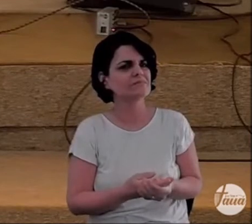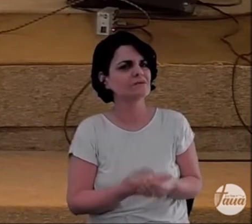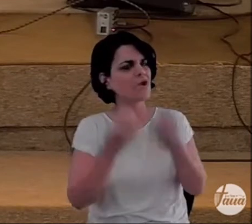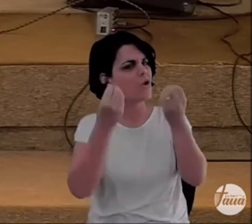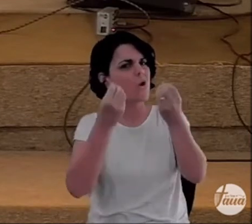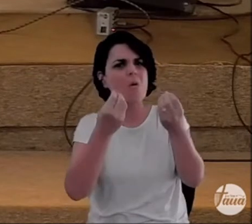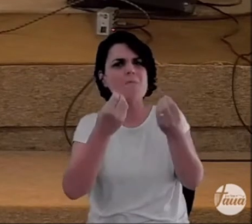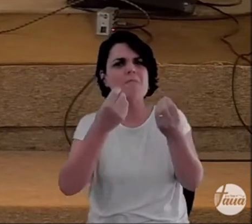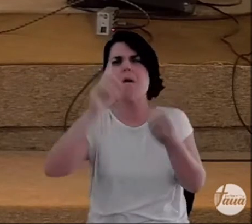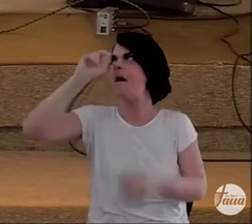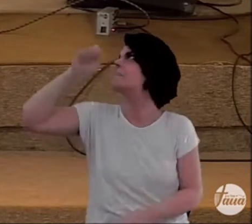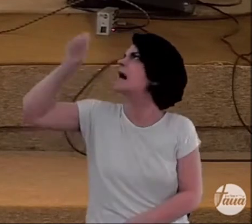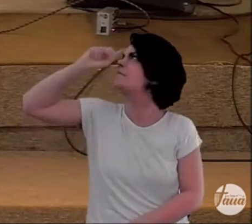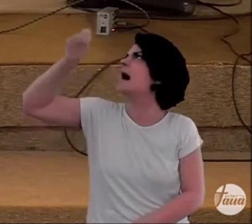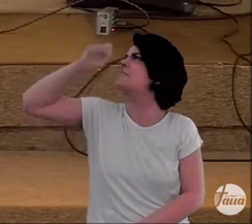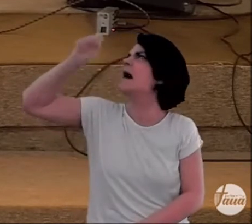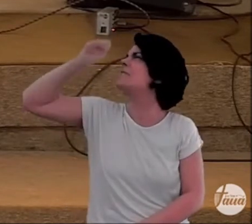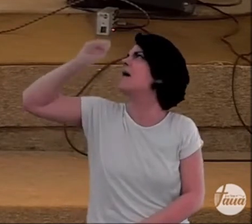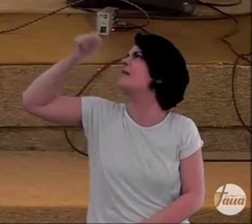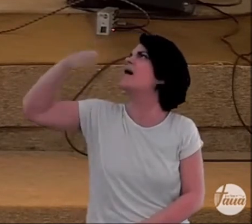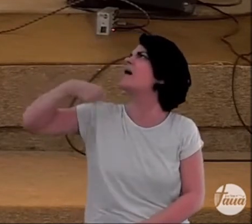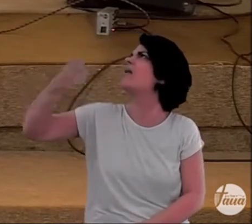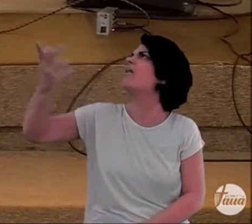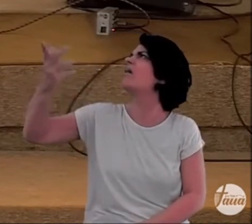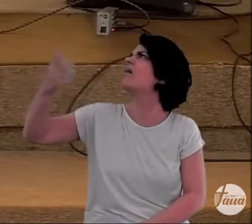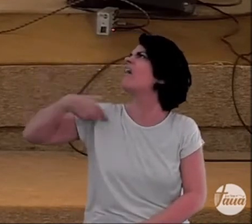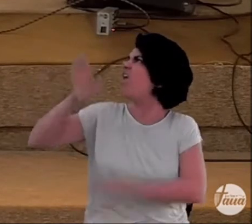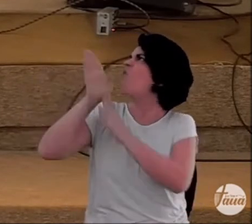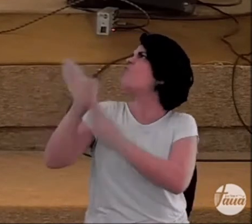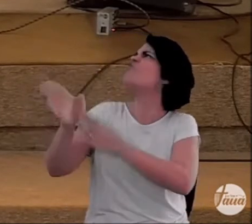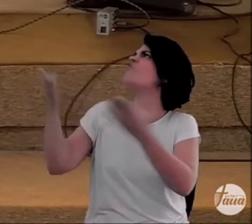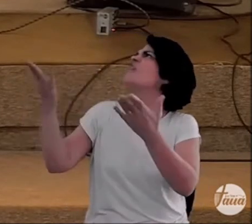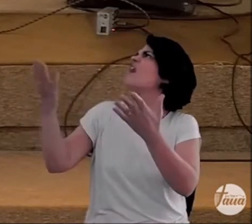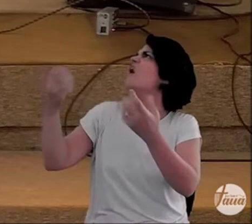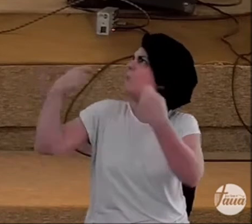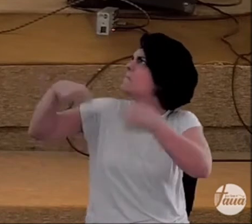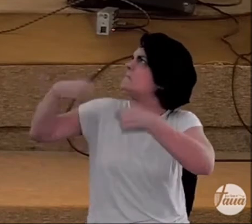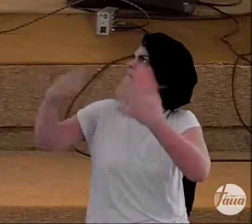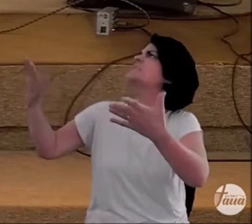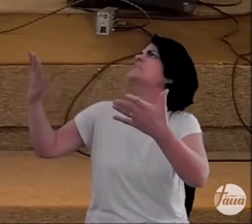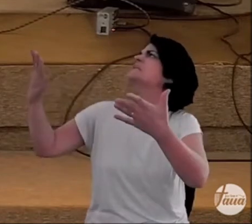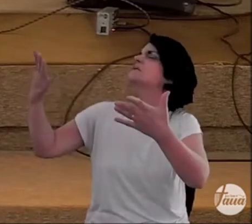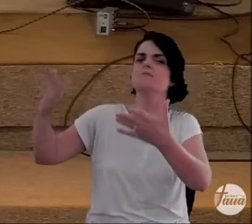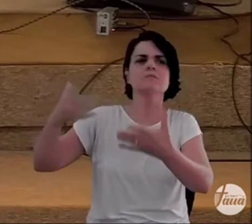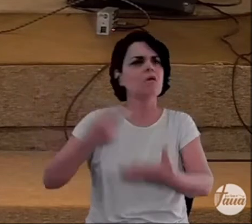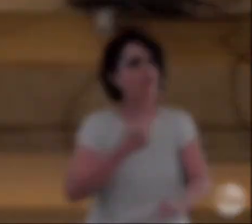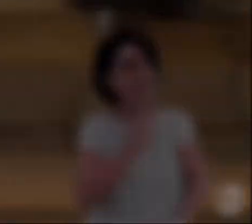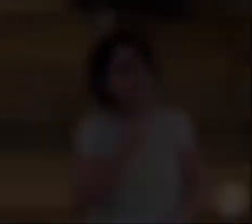Eu decreto, eu determino, porque eu sou fiel. Que é isso, irmãos?